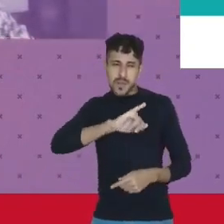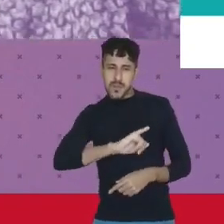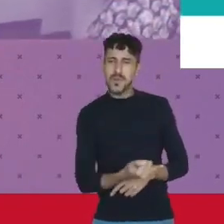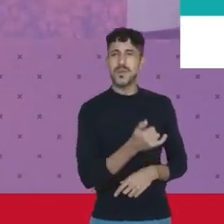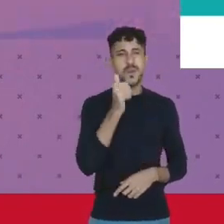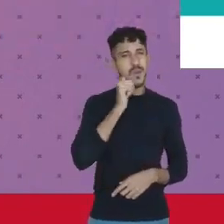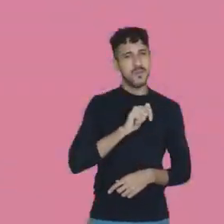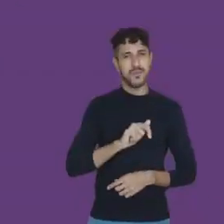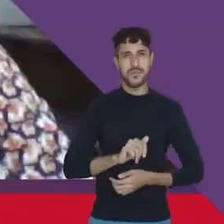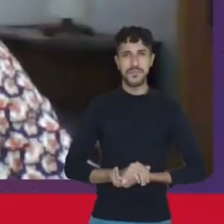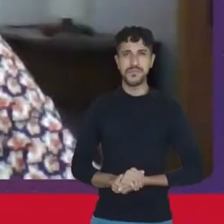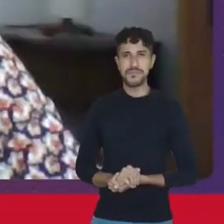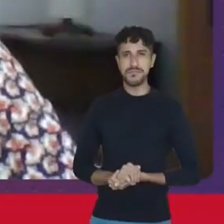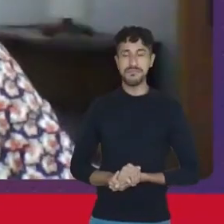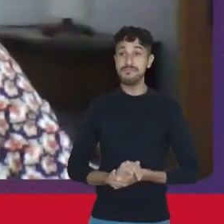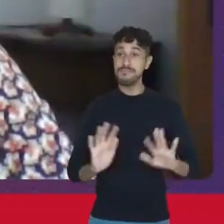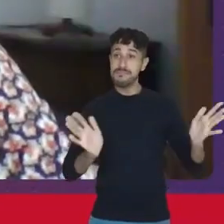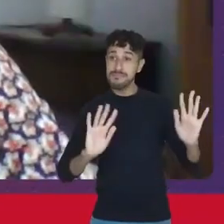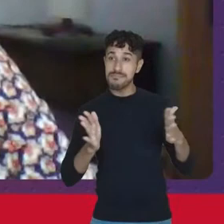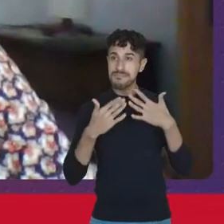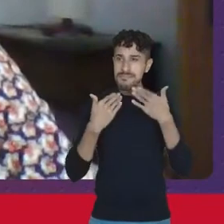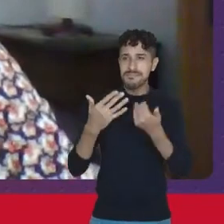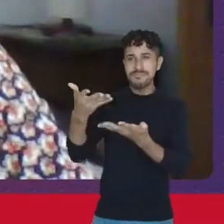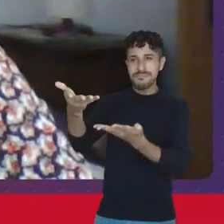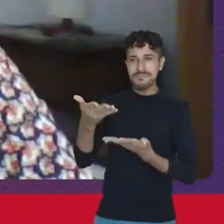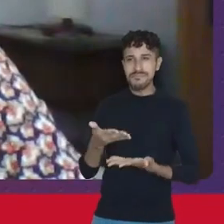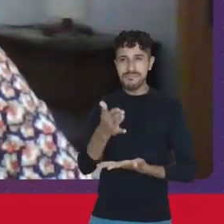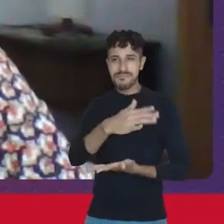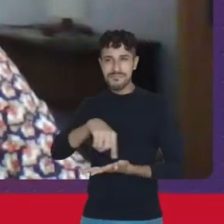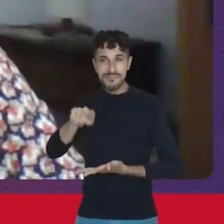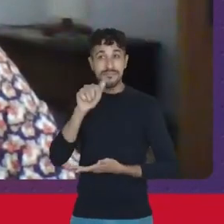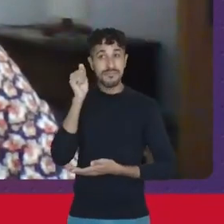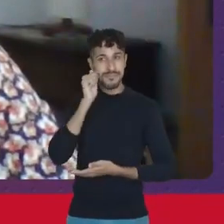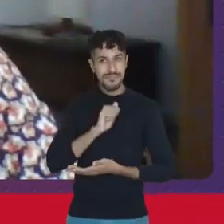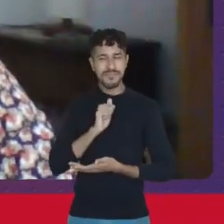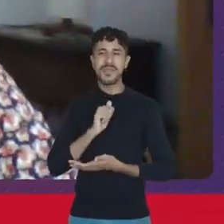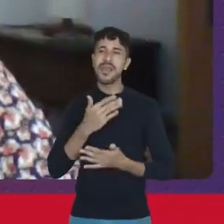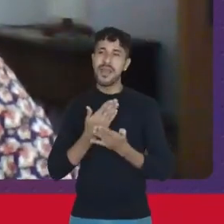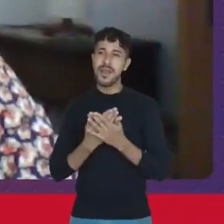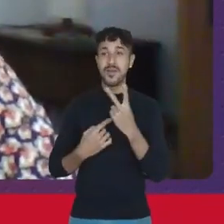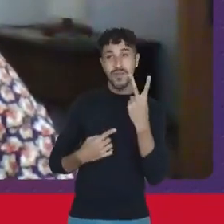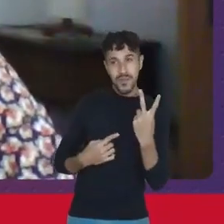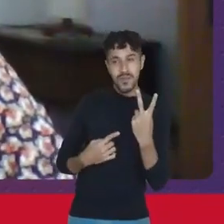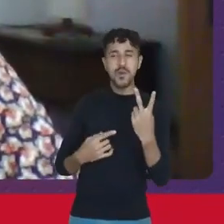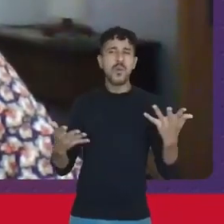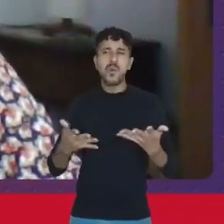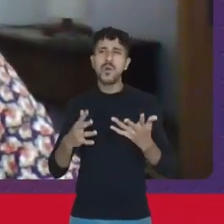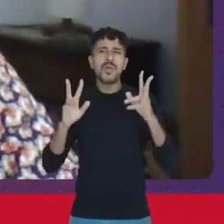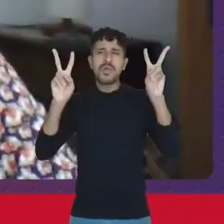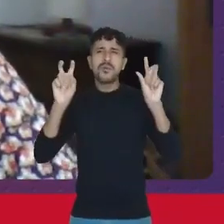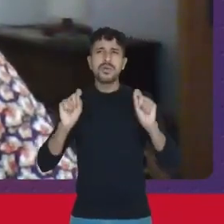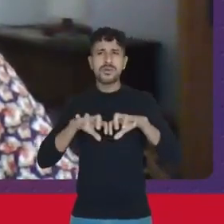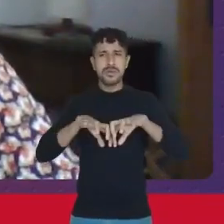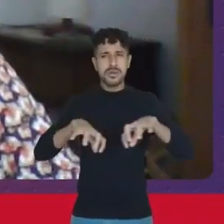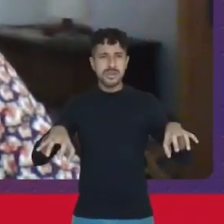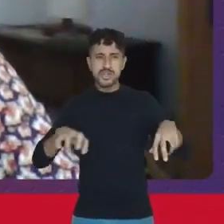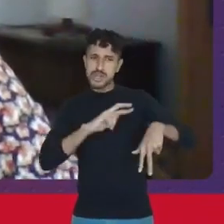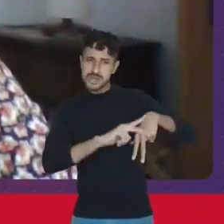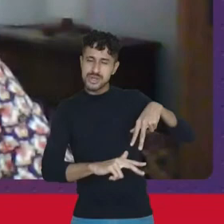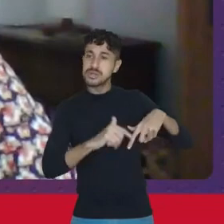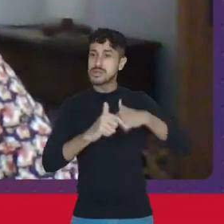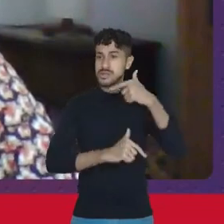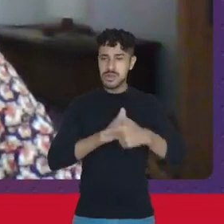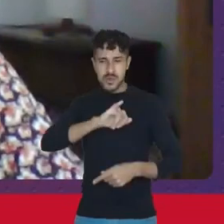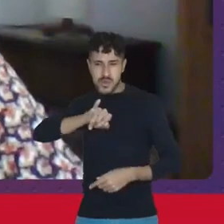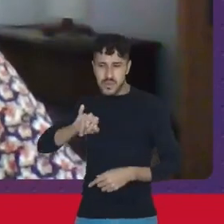exploração das mulheres. Olá, sejam todas bem-vindas para a aula 2. Hoje nós vamos falar sobre a divisão sexual do trabalho e